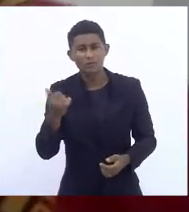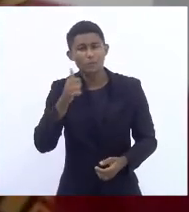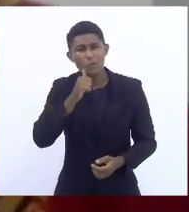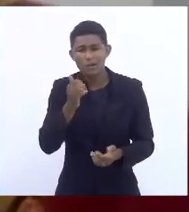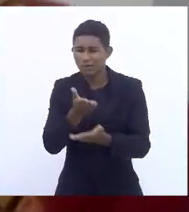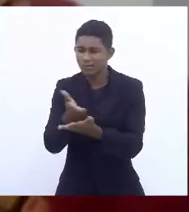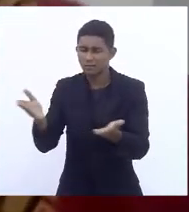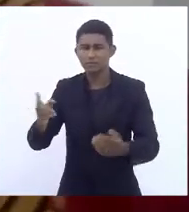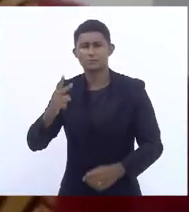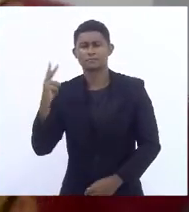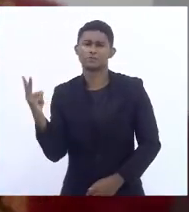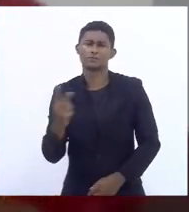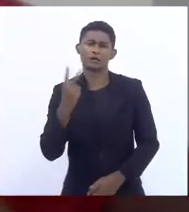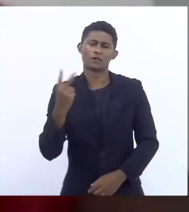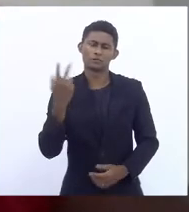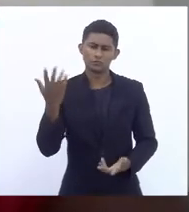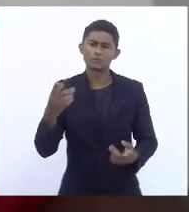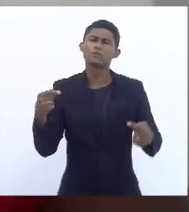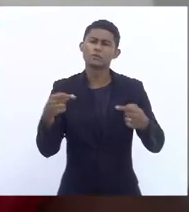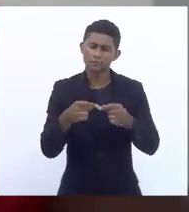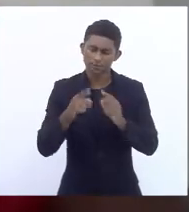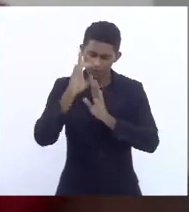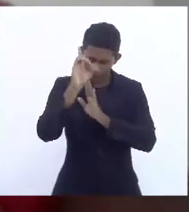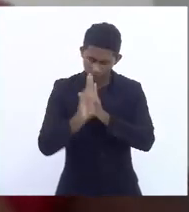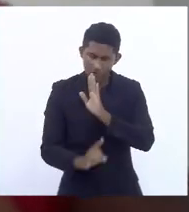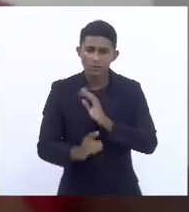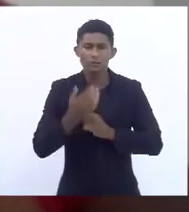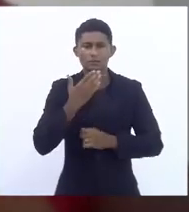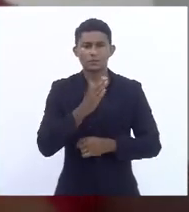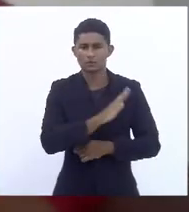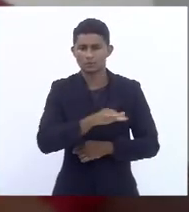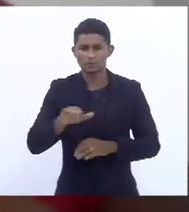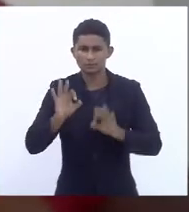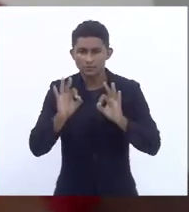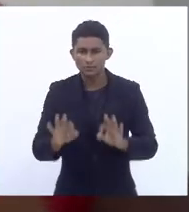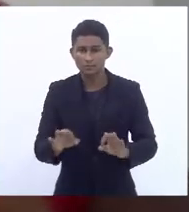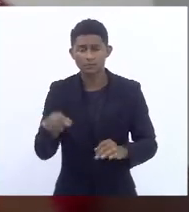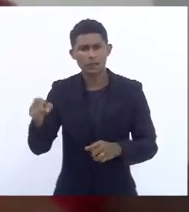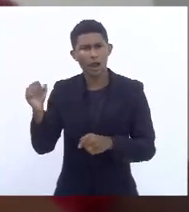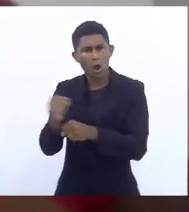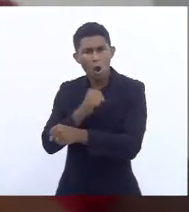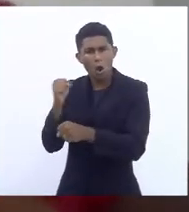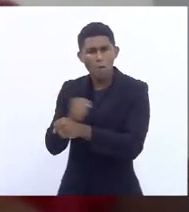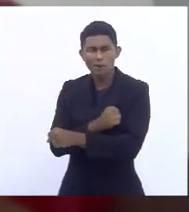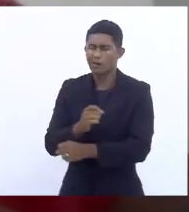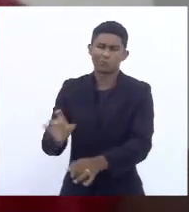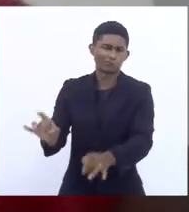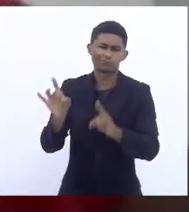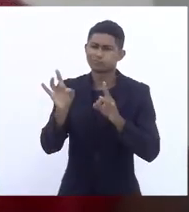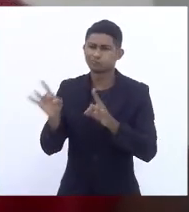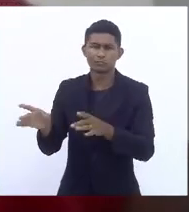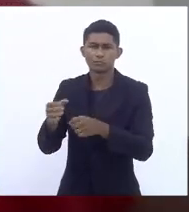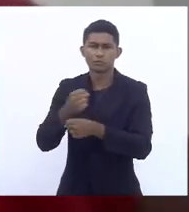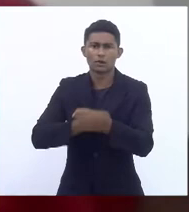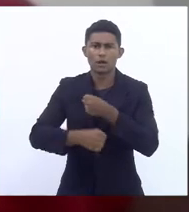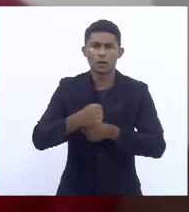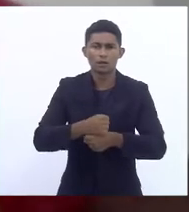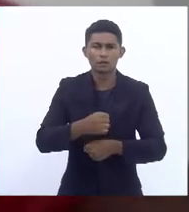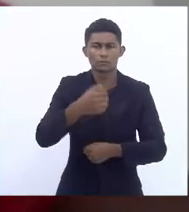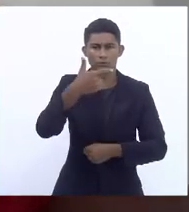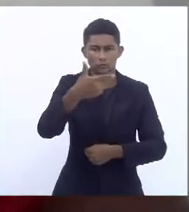também é um direito, né, das crianças, lembrando que essa obra foi abandonada em